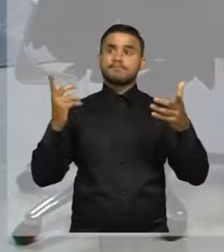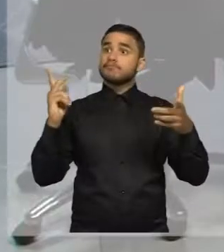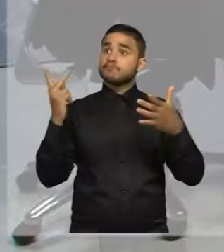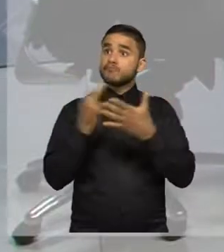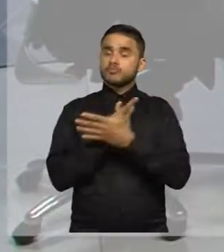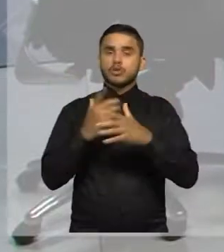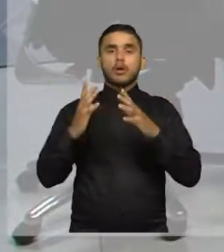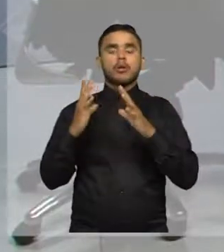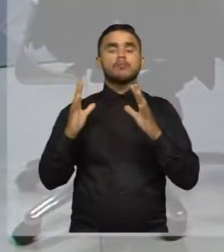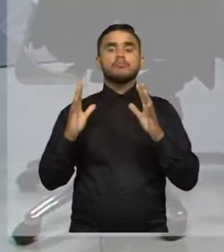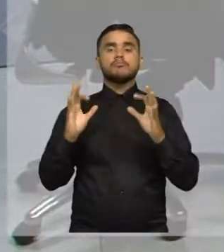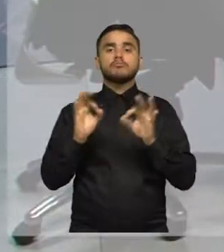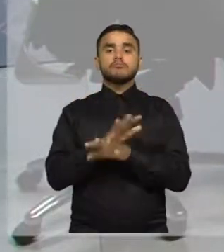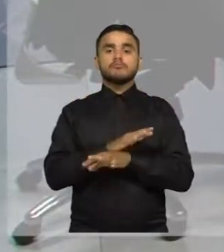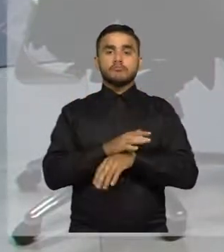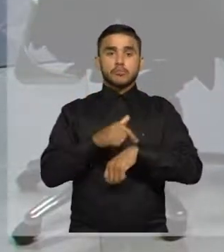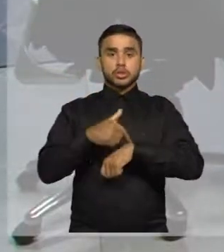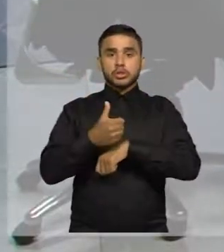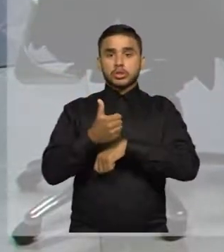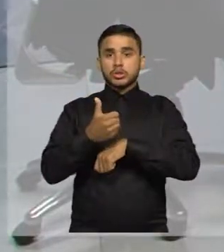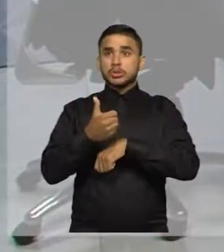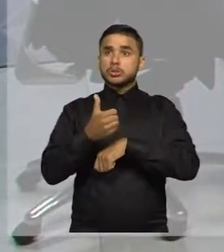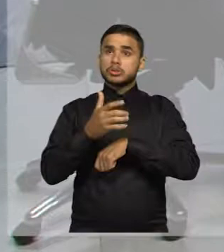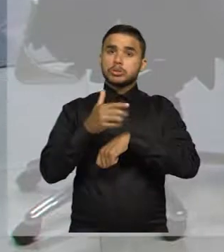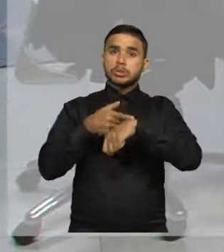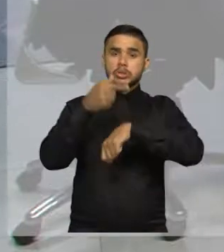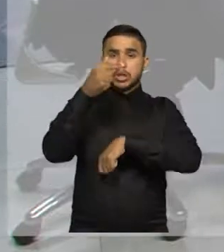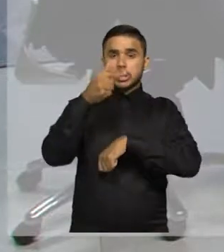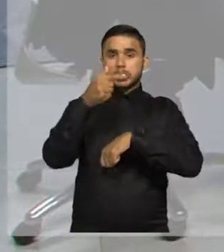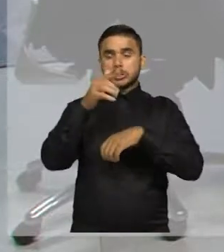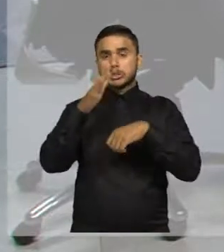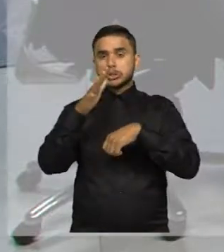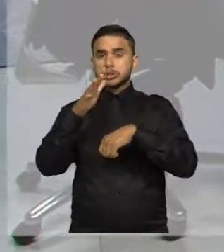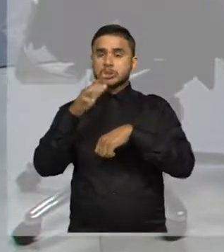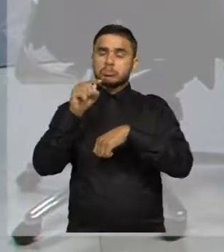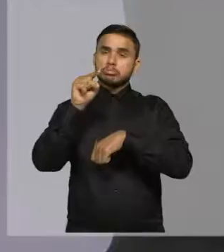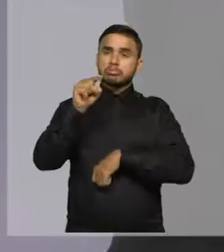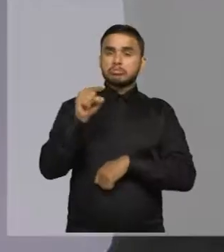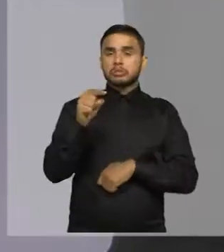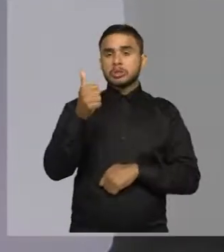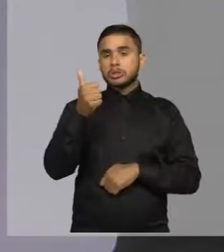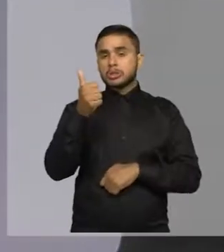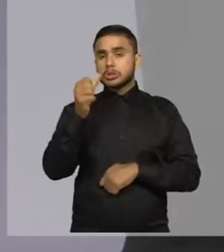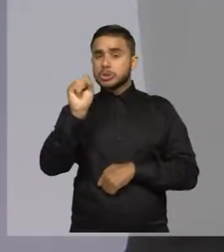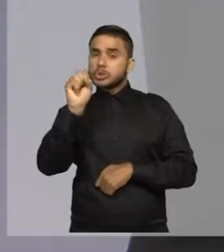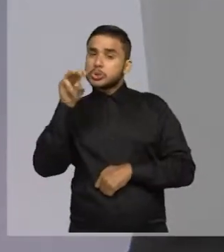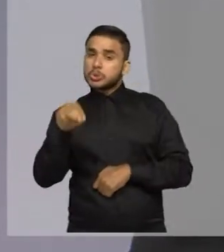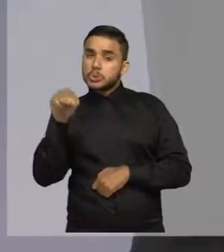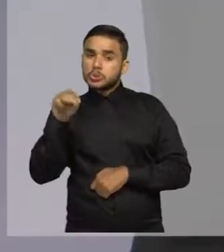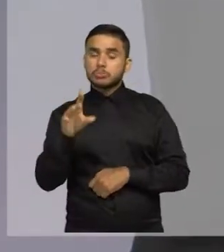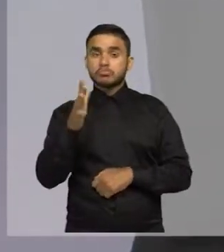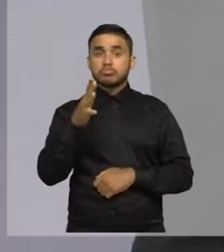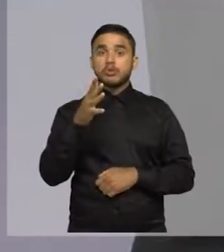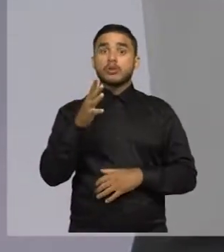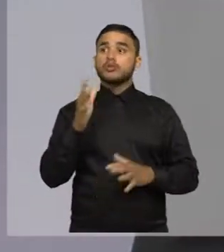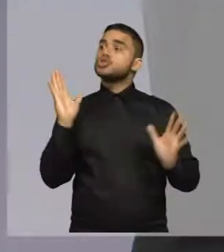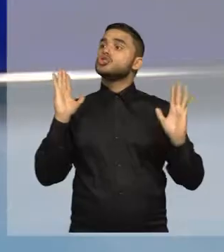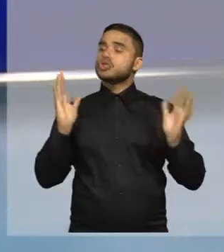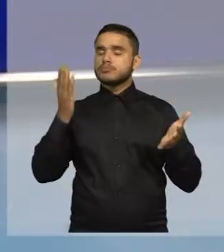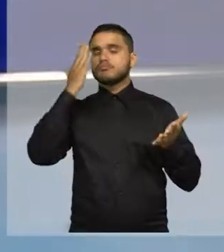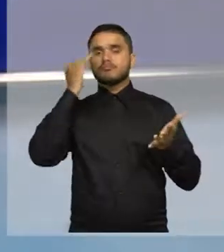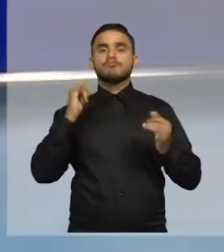Às 19 horas e 18 minutos, nós já conhecíamos o presidente da República do